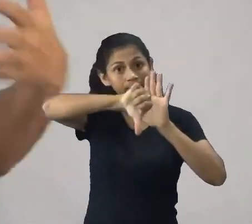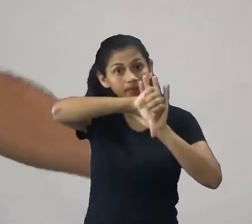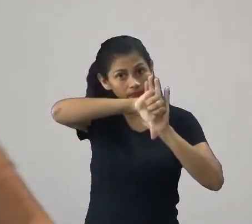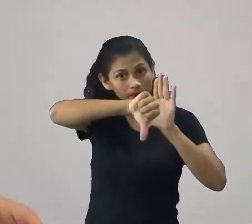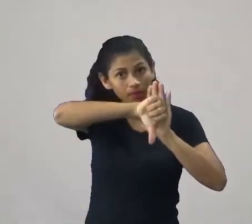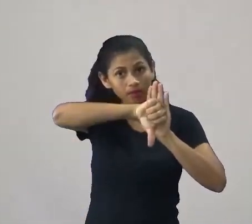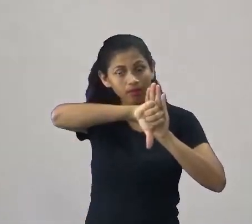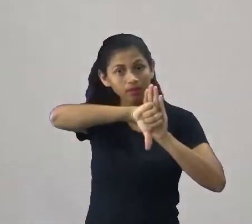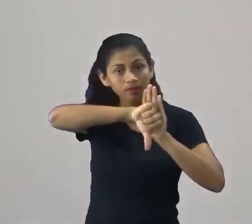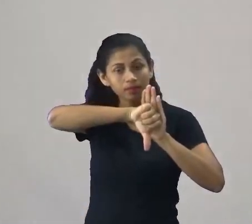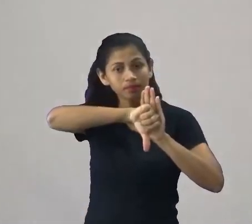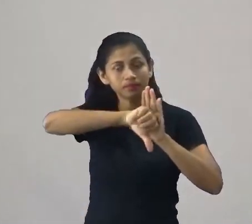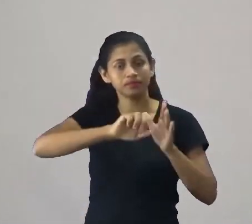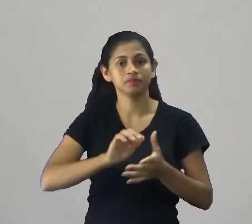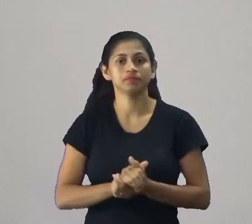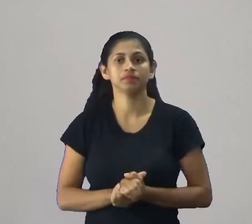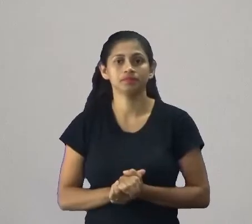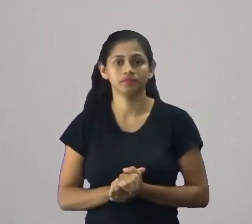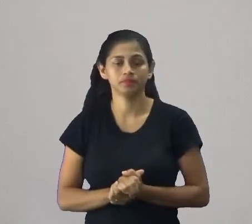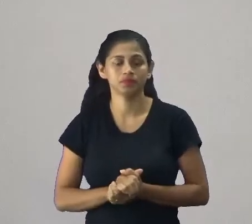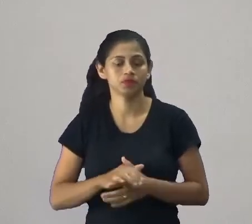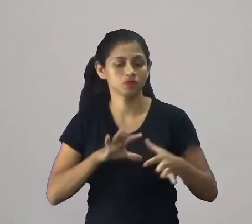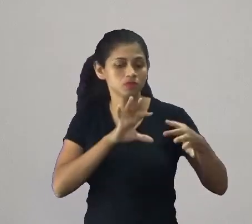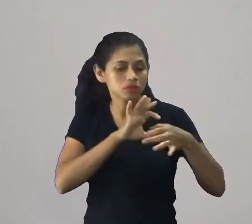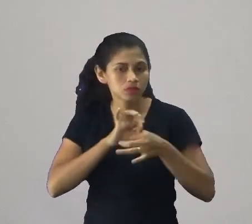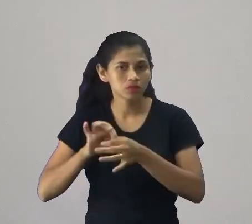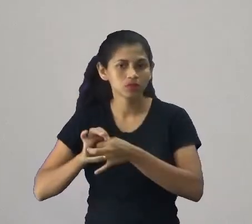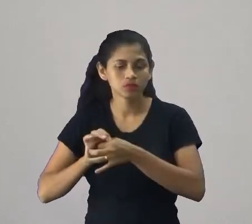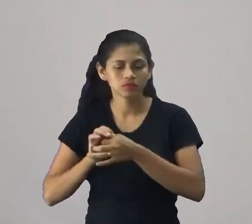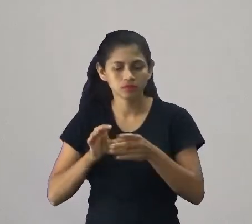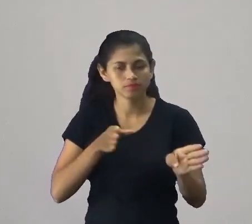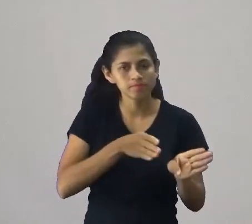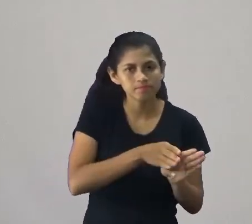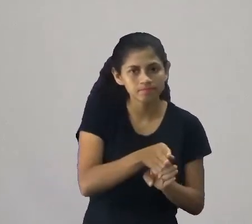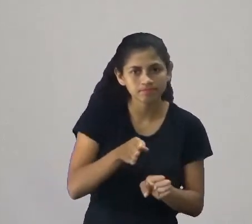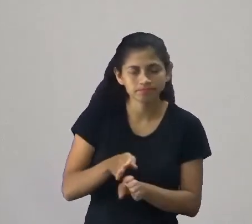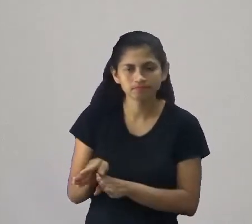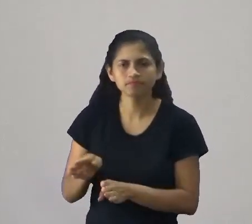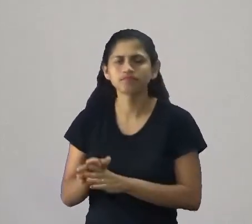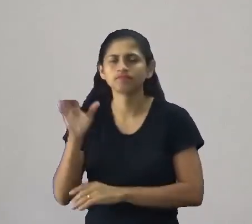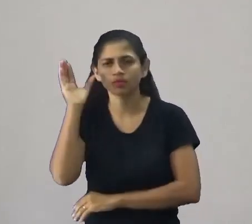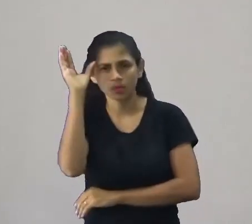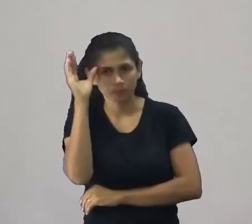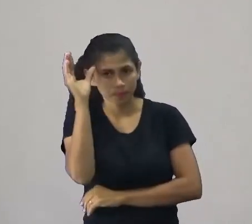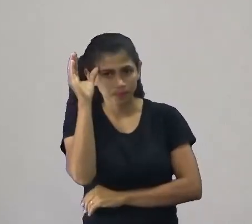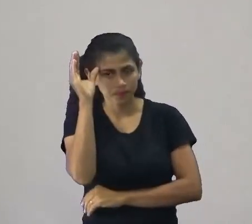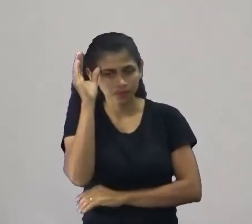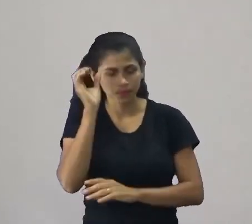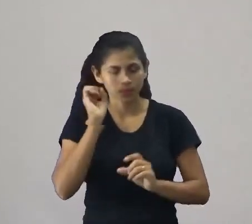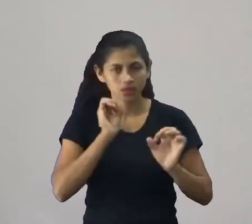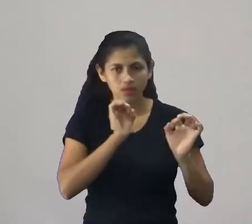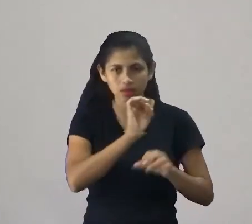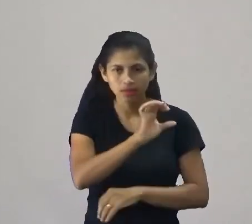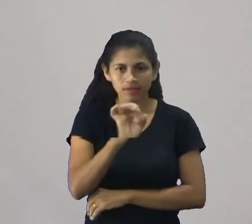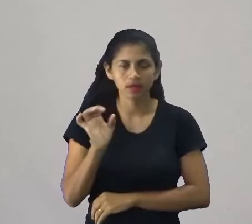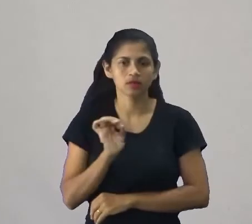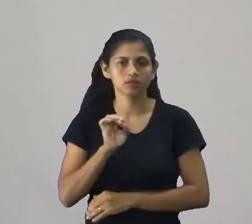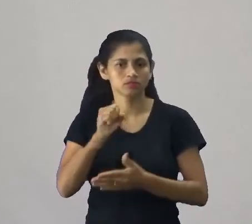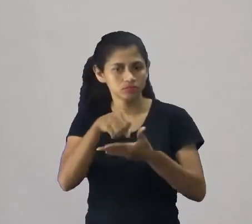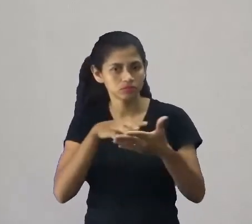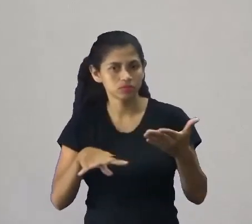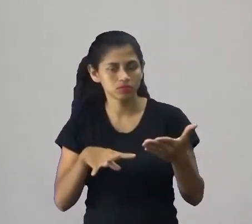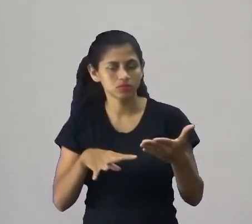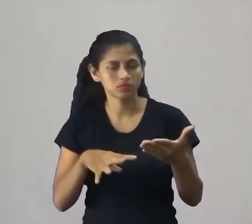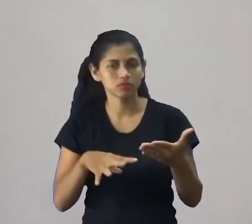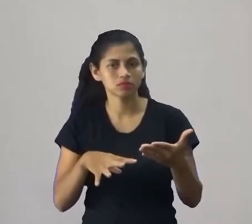a pessoa está muito... Então é nesse contexto que você deve direcionar e compreender que cada atividade ela tem como